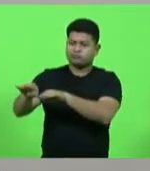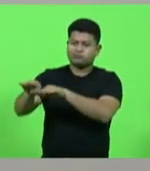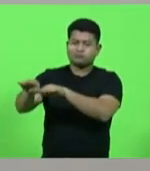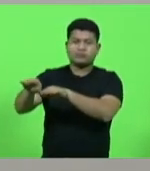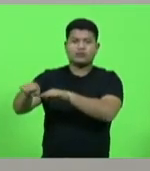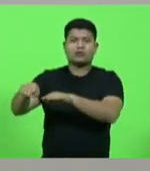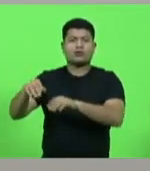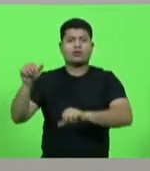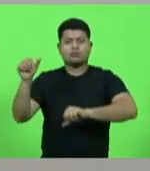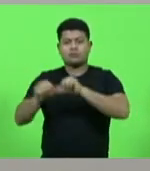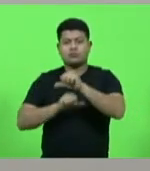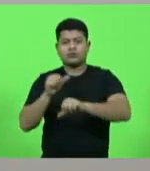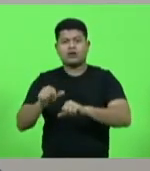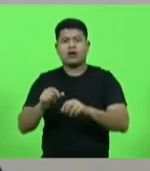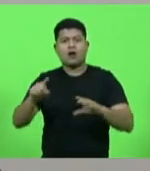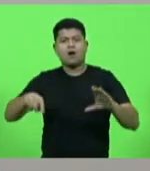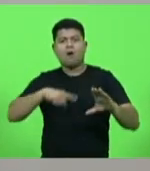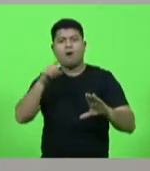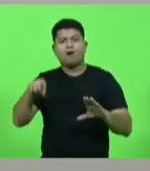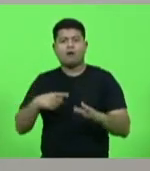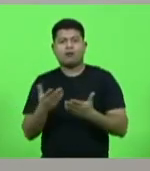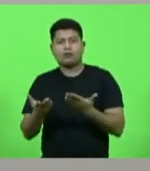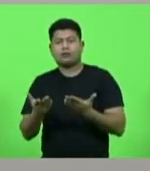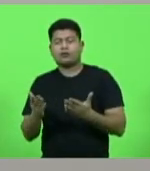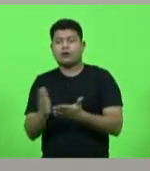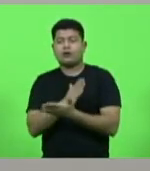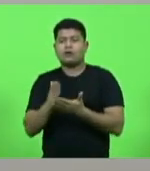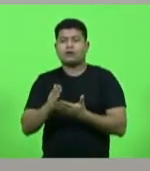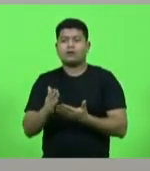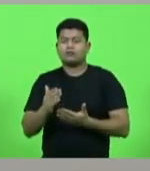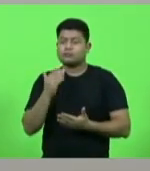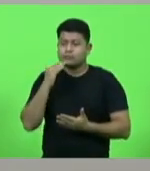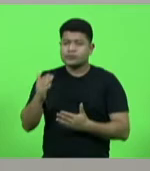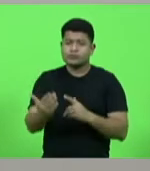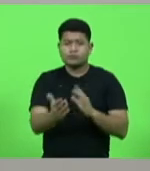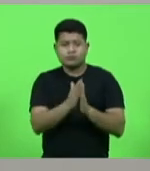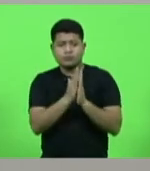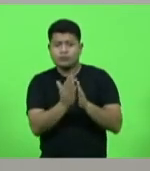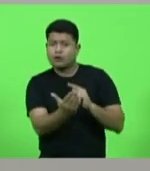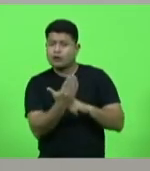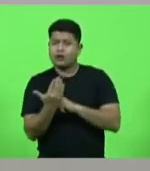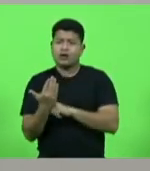trocando pneus, outros pedindo socorro,